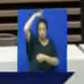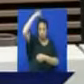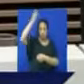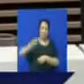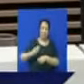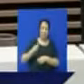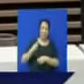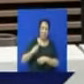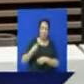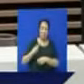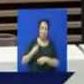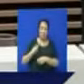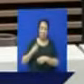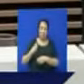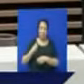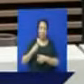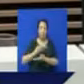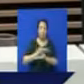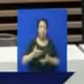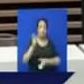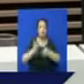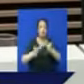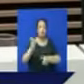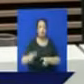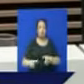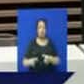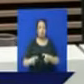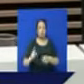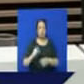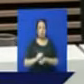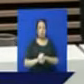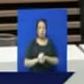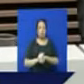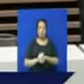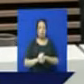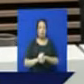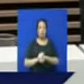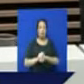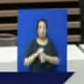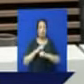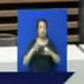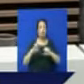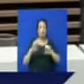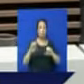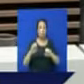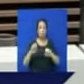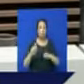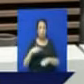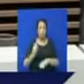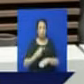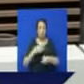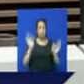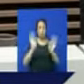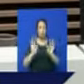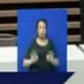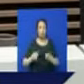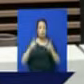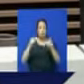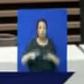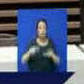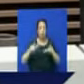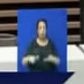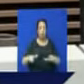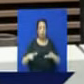como instrumentos. E ficamos muito felizes nessa casa, que é um local de muitos embates,